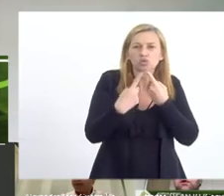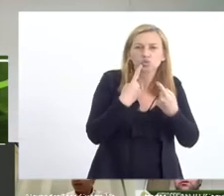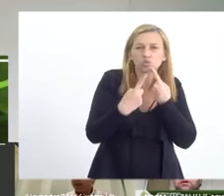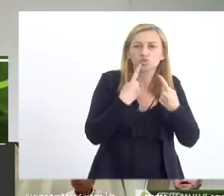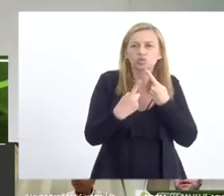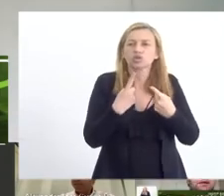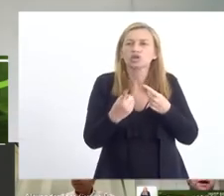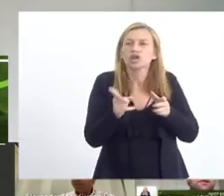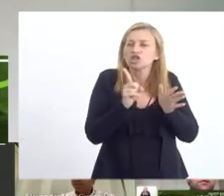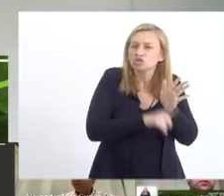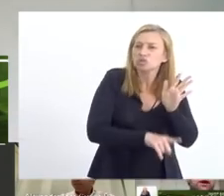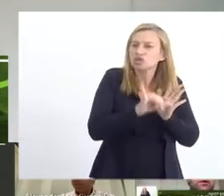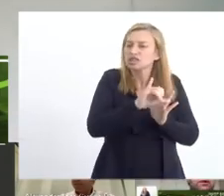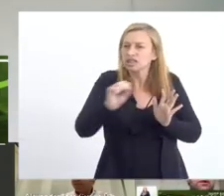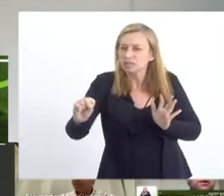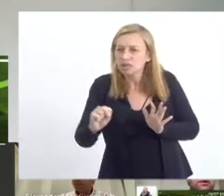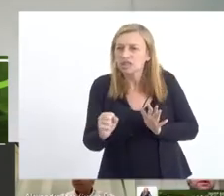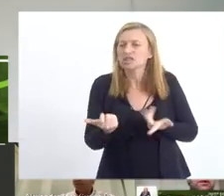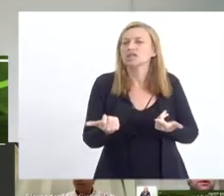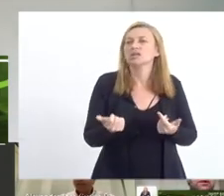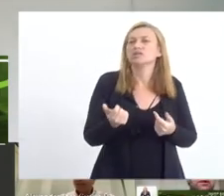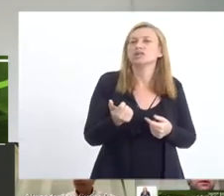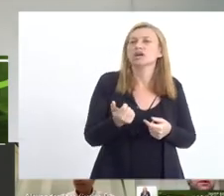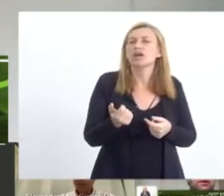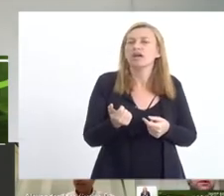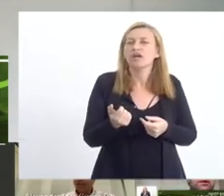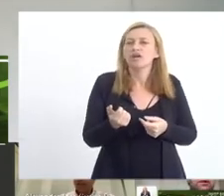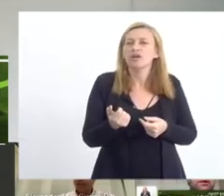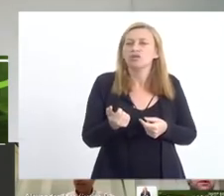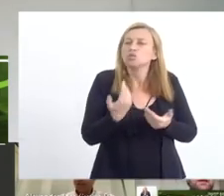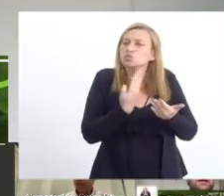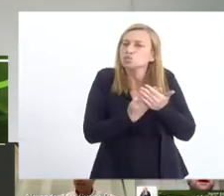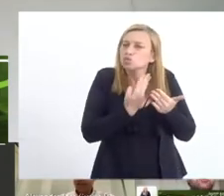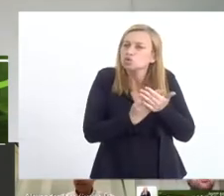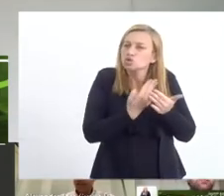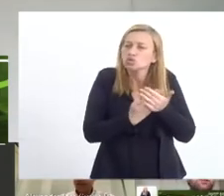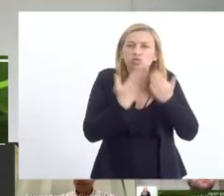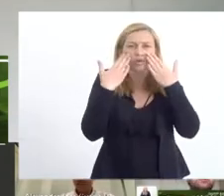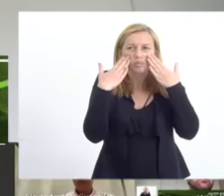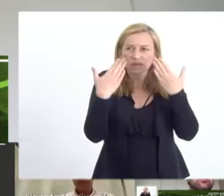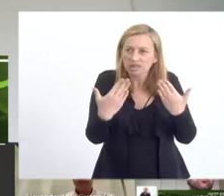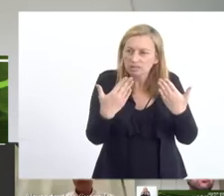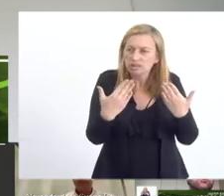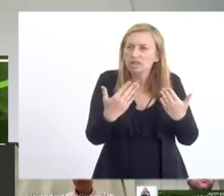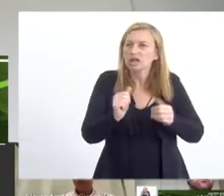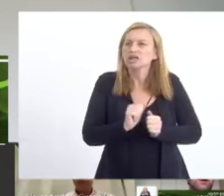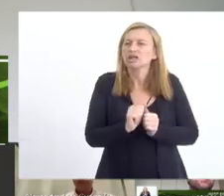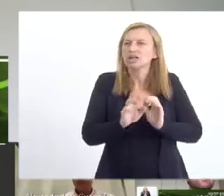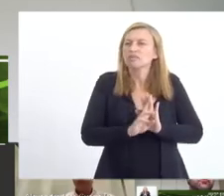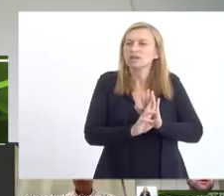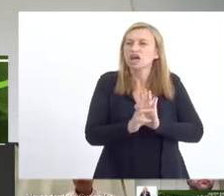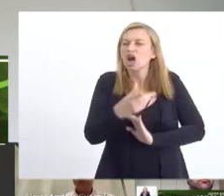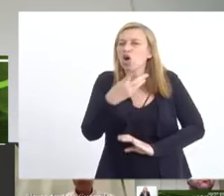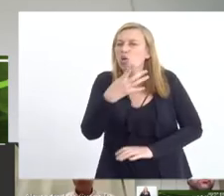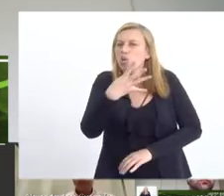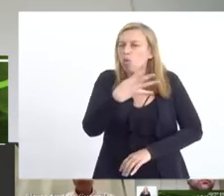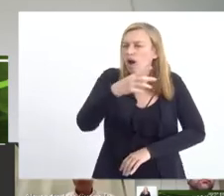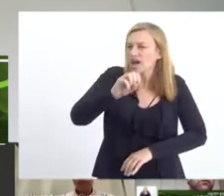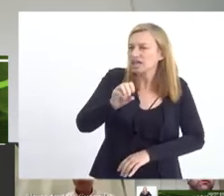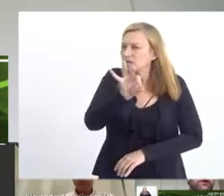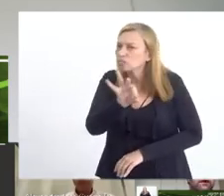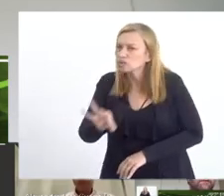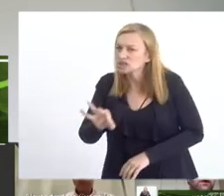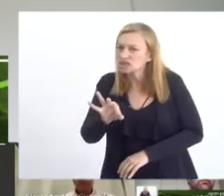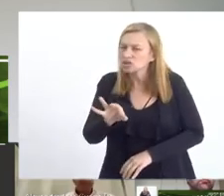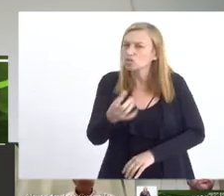da redução do ICMS, do QAV, que em estudos que são apresentados, representam em torno de 40% do custo de um